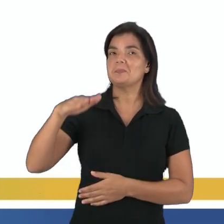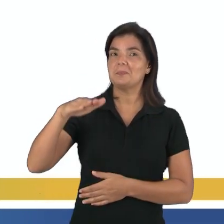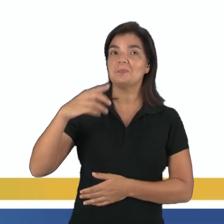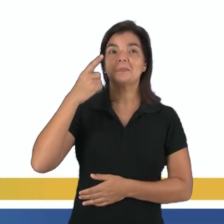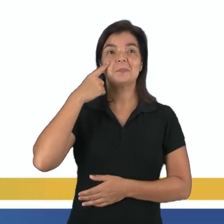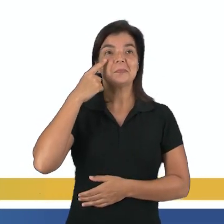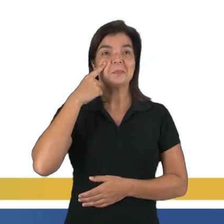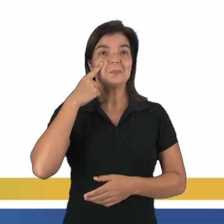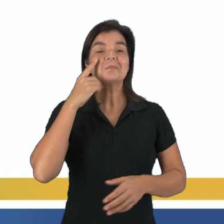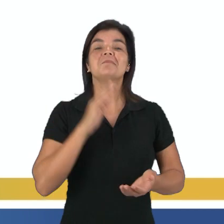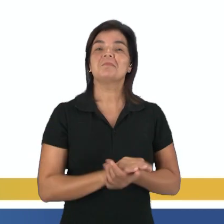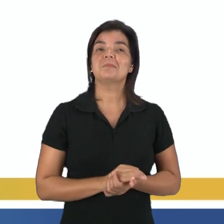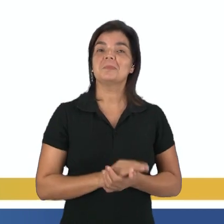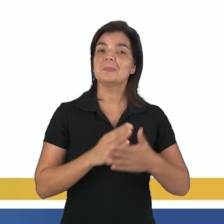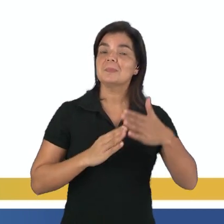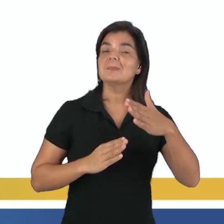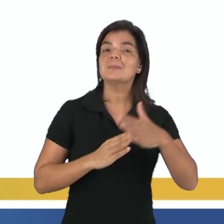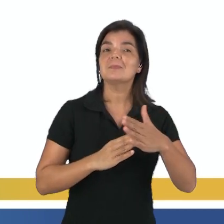estipulamos metas,